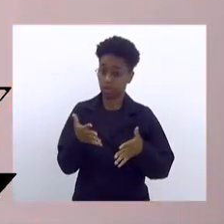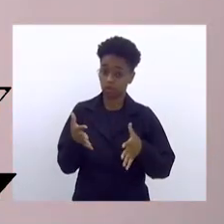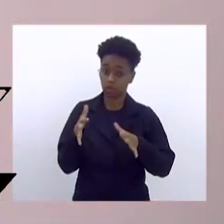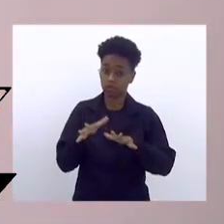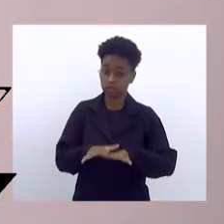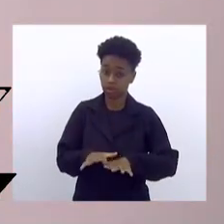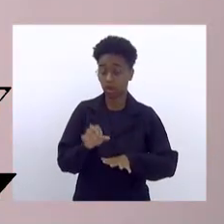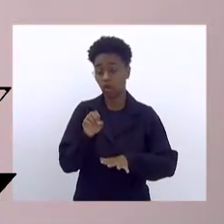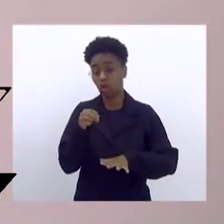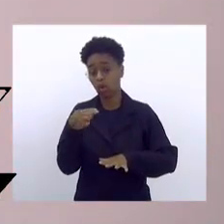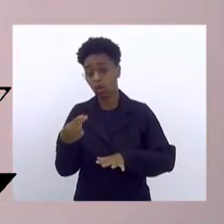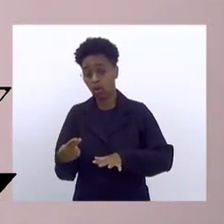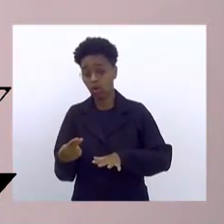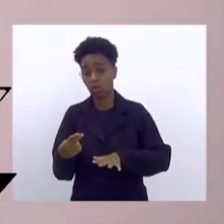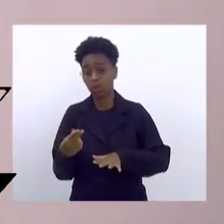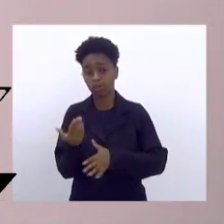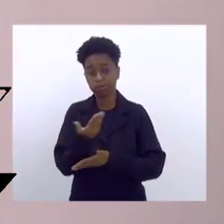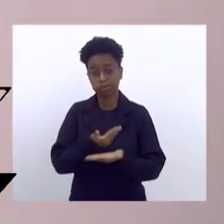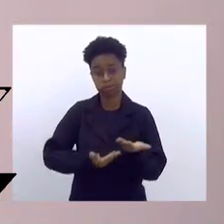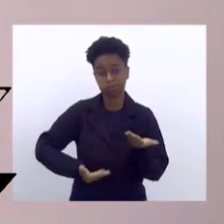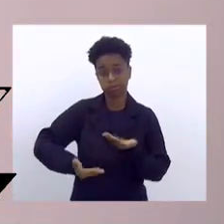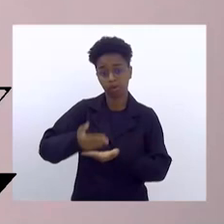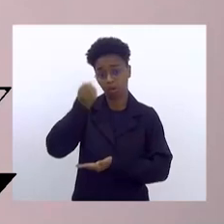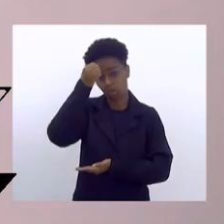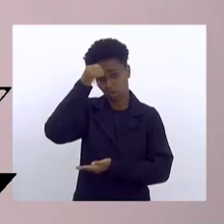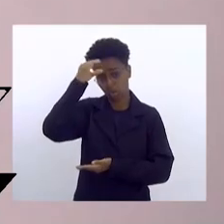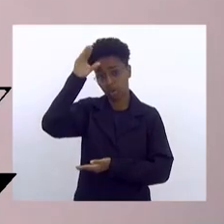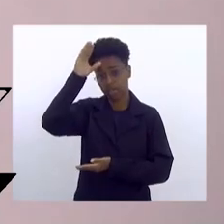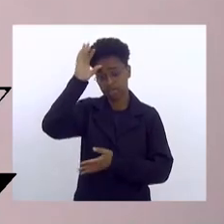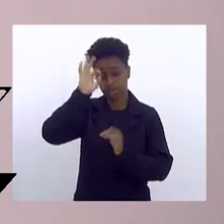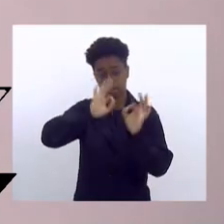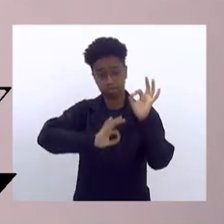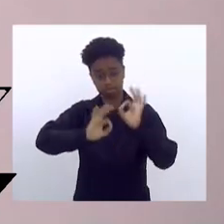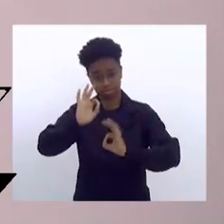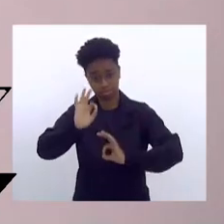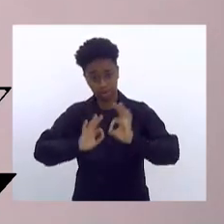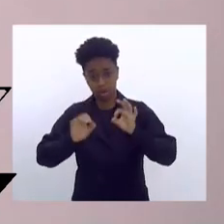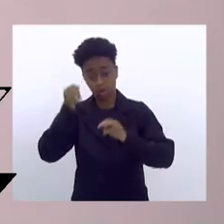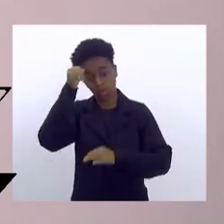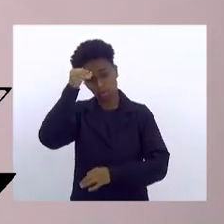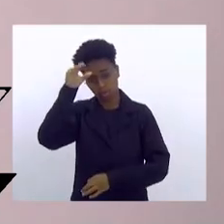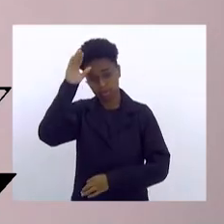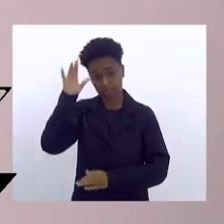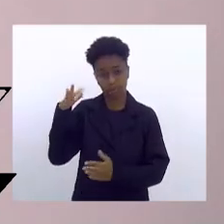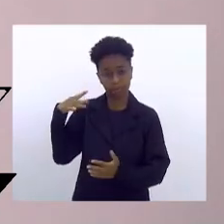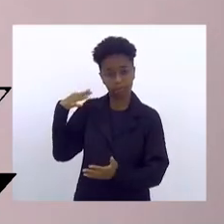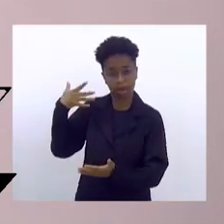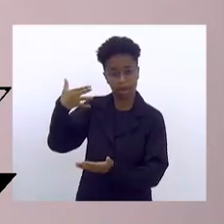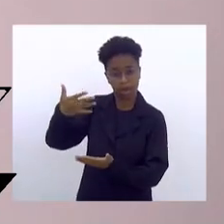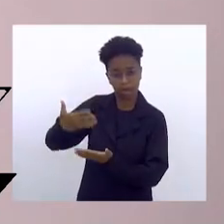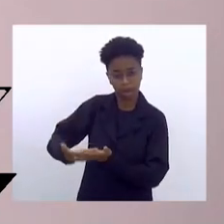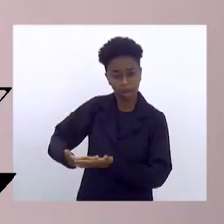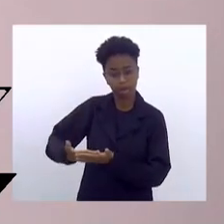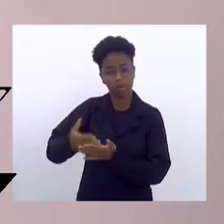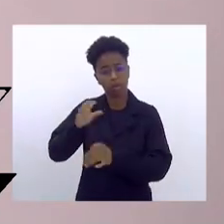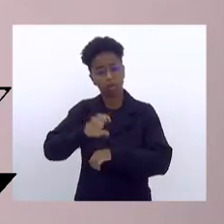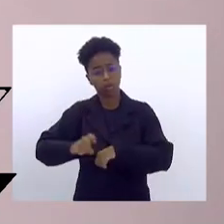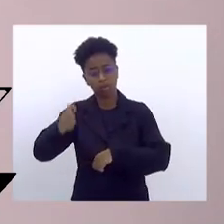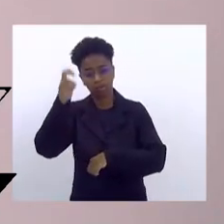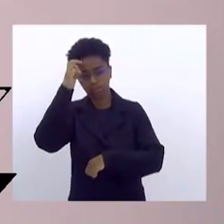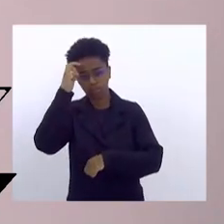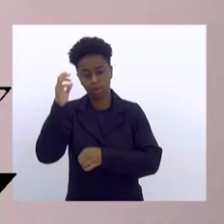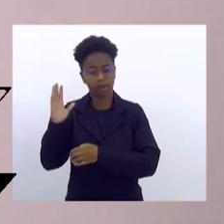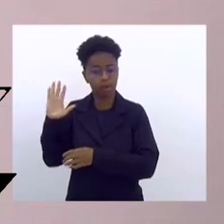que circule nela o conhecimento sistematizado o conhecimento que foi historicamente socialmente culturalmente